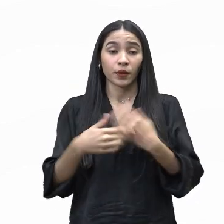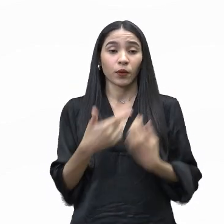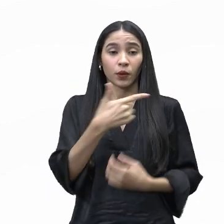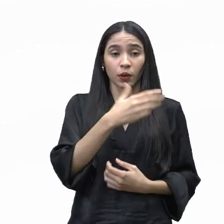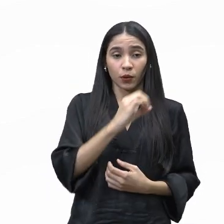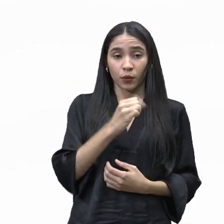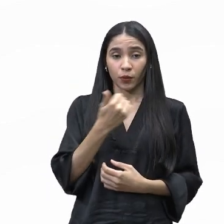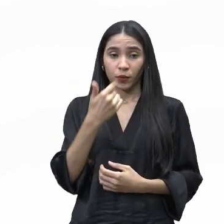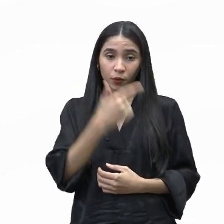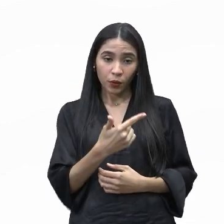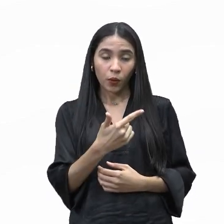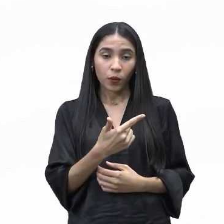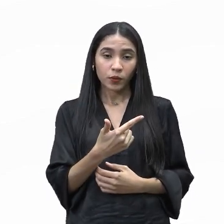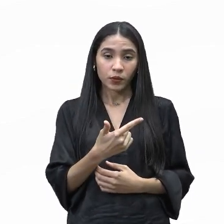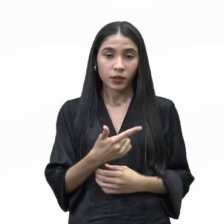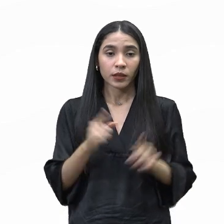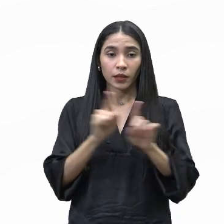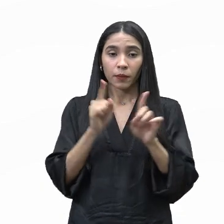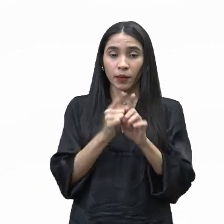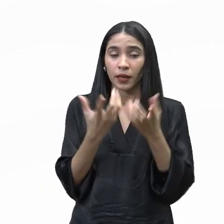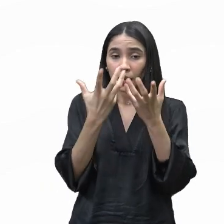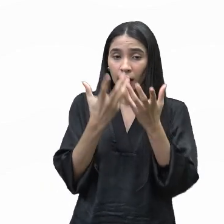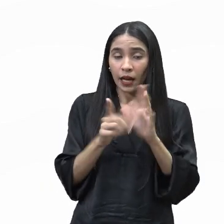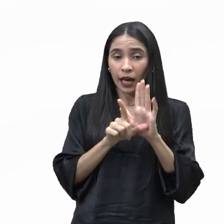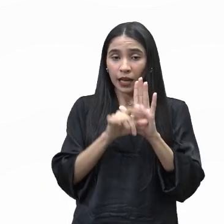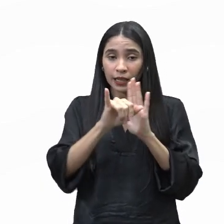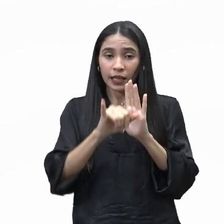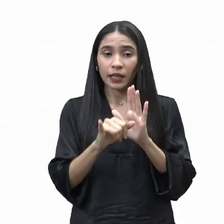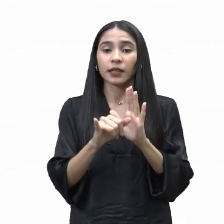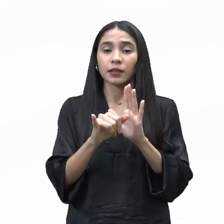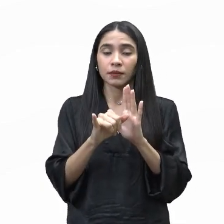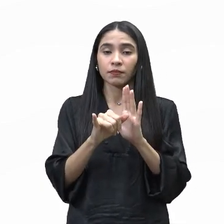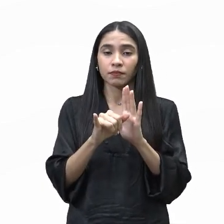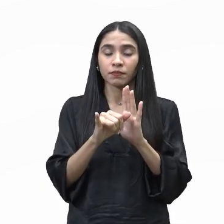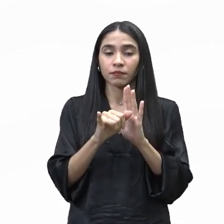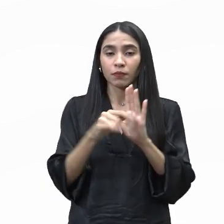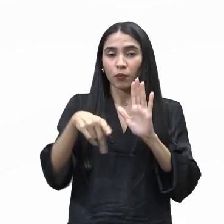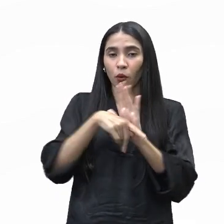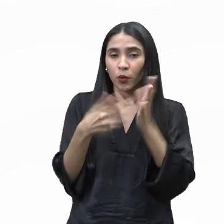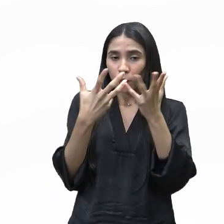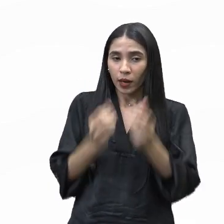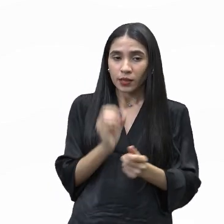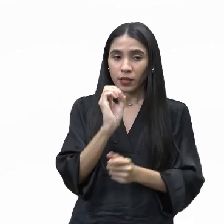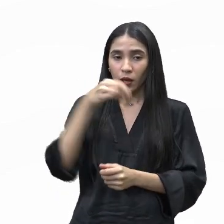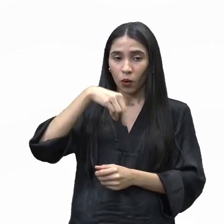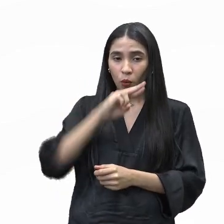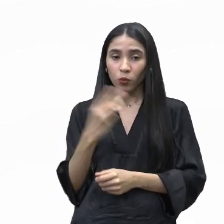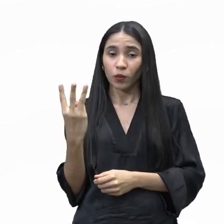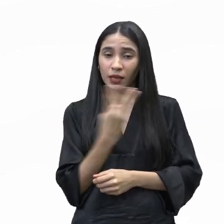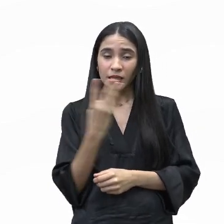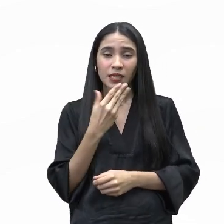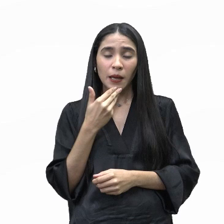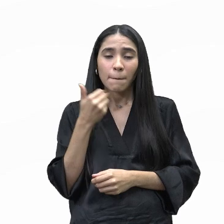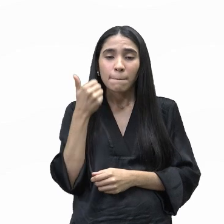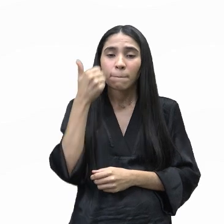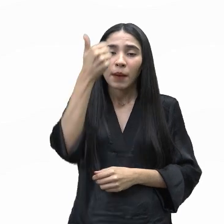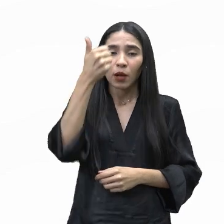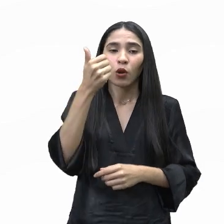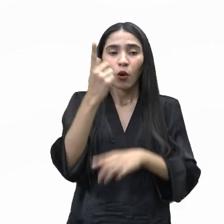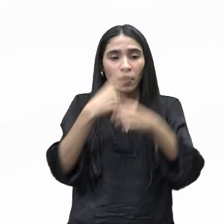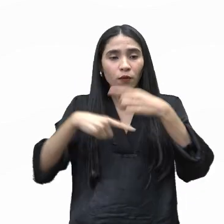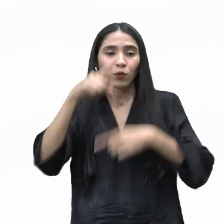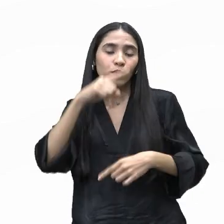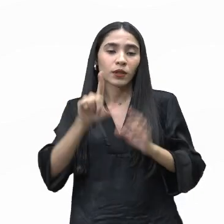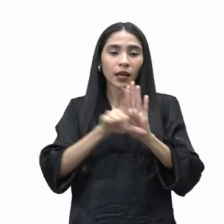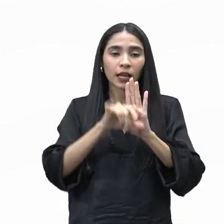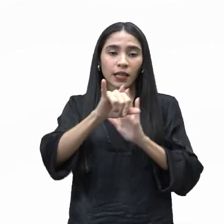2012, essa lei foi considerada pela Organização das Nações Unidas a terceira melhor lei do mundo